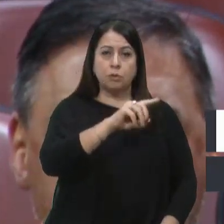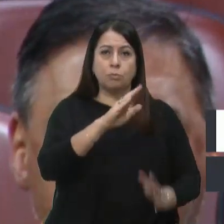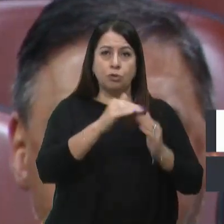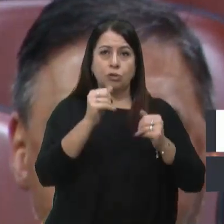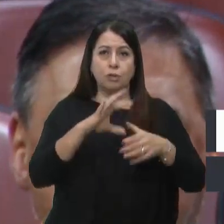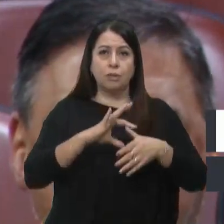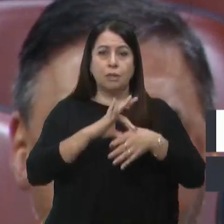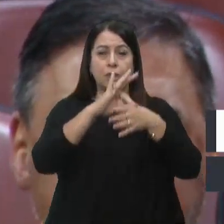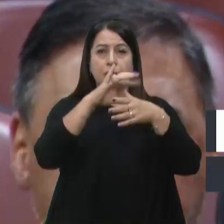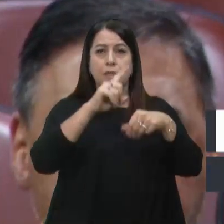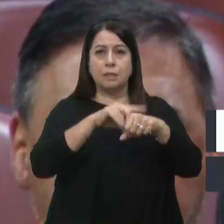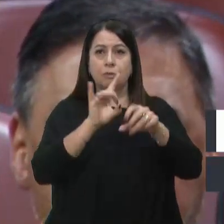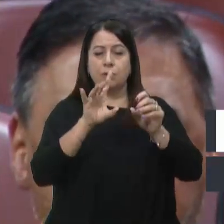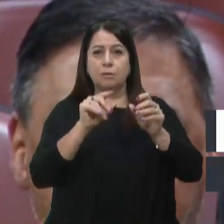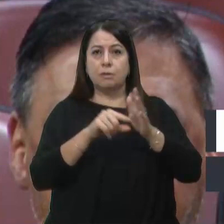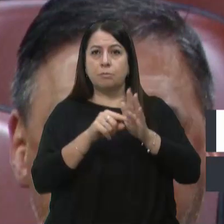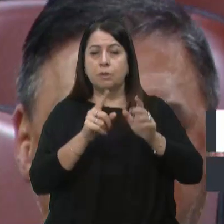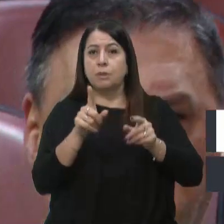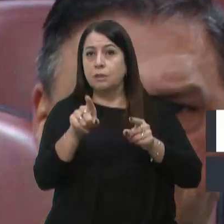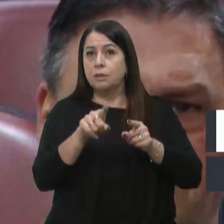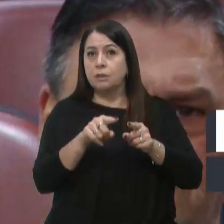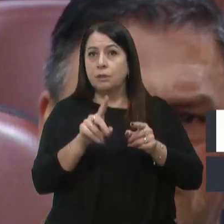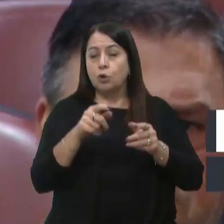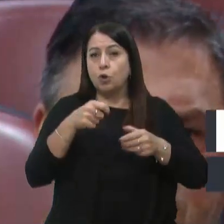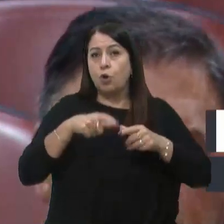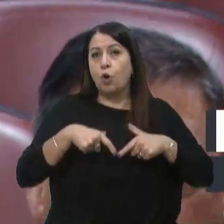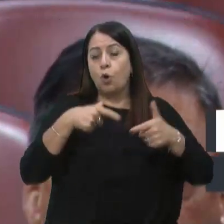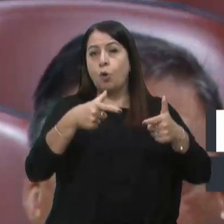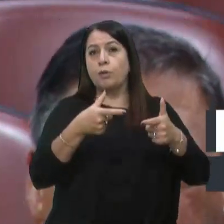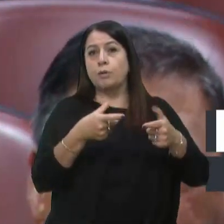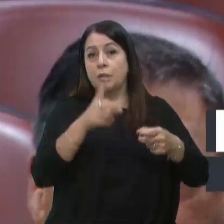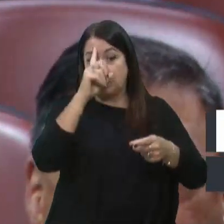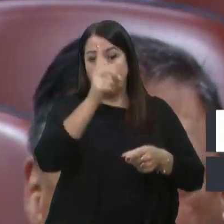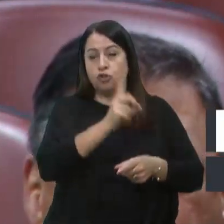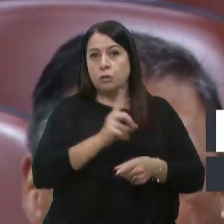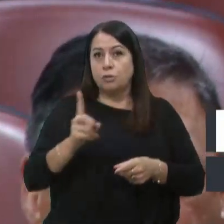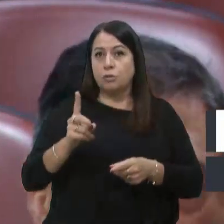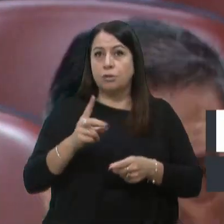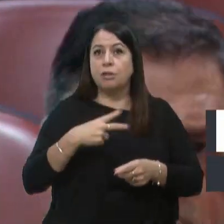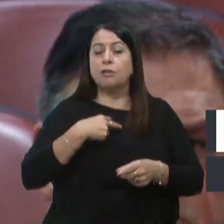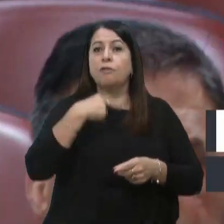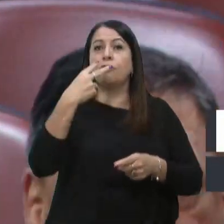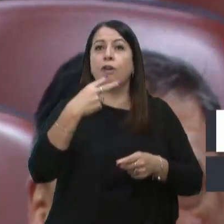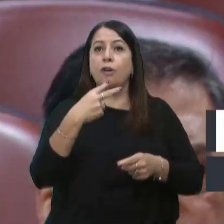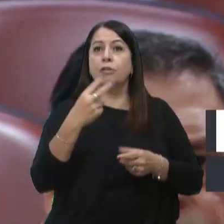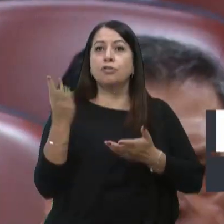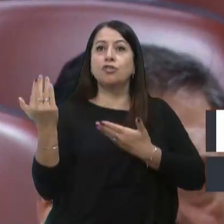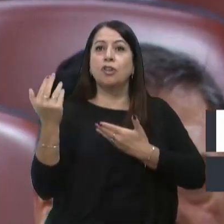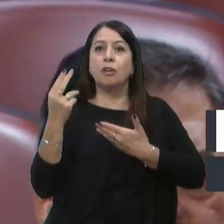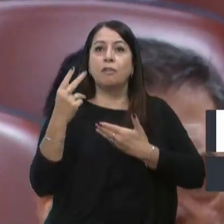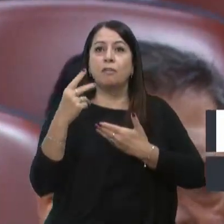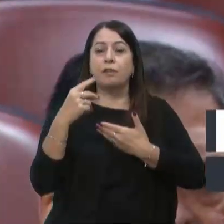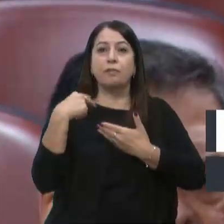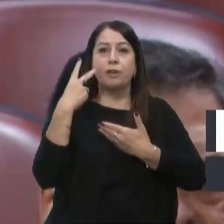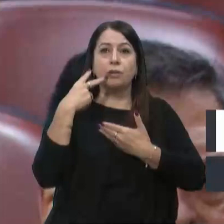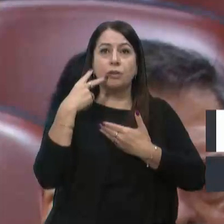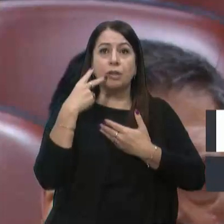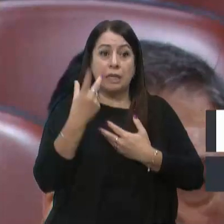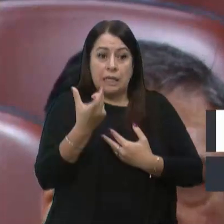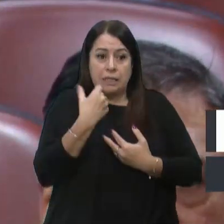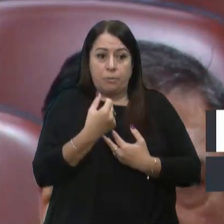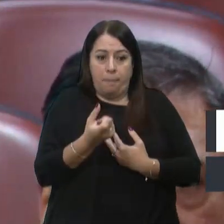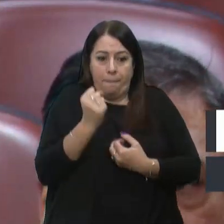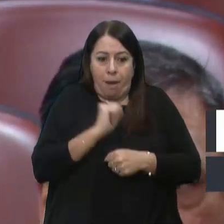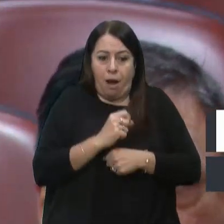pedir declaração de líder um partido que diz que lutado contra ditadura que escalar a voz do mais jovem vereador da história de Caxias quiseram me